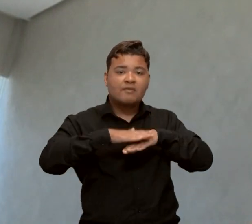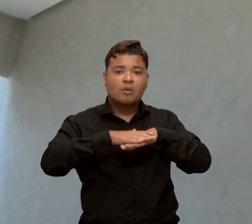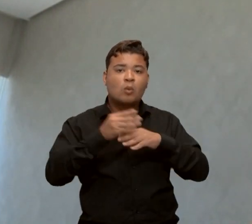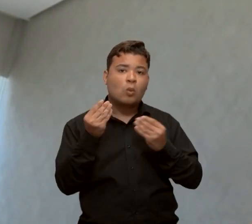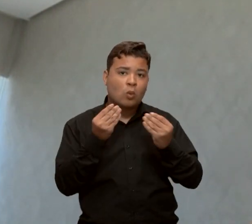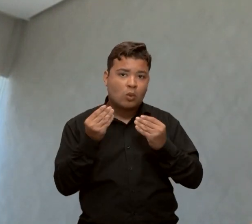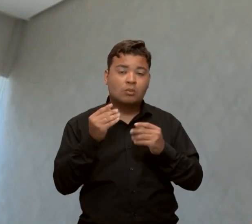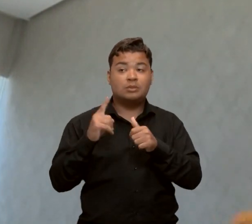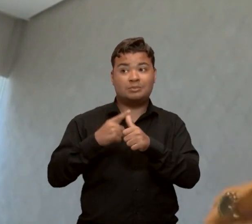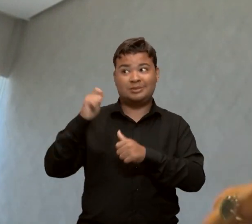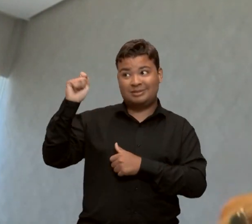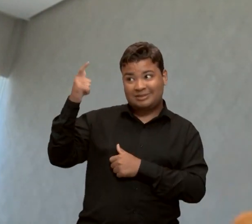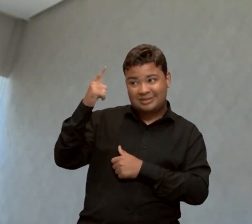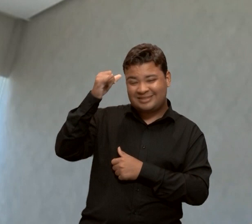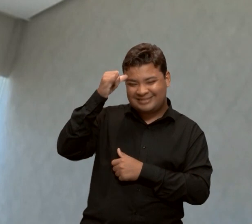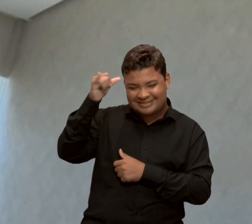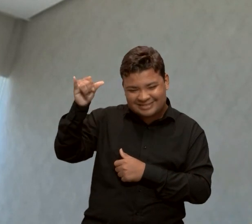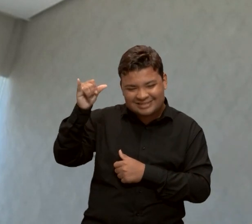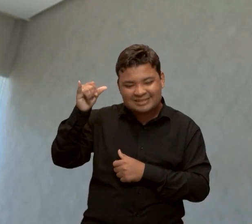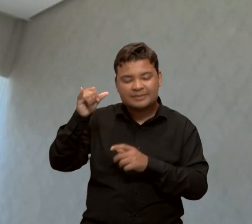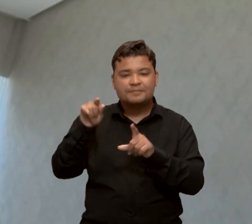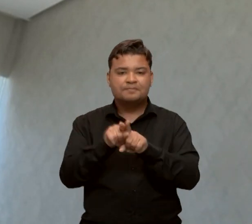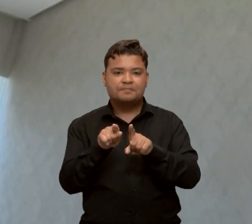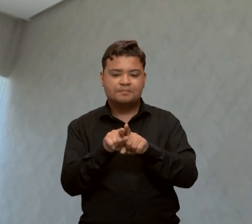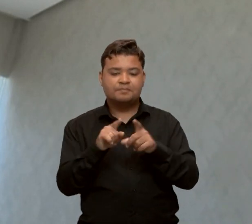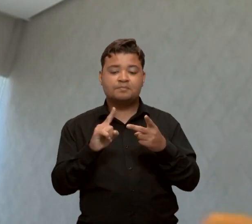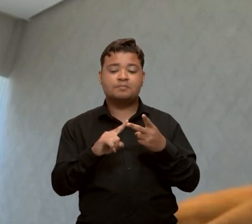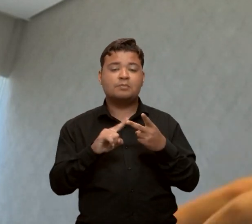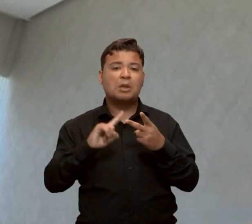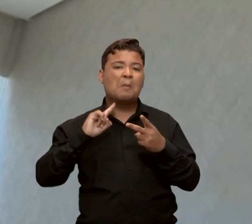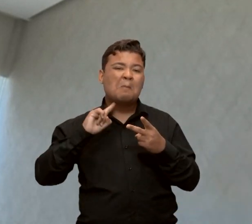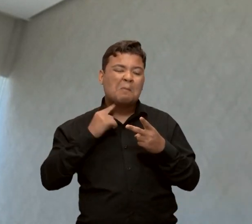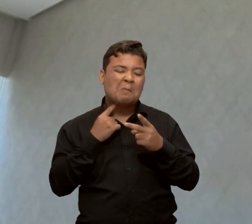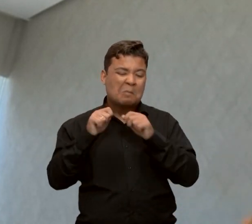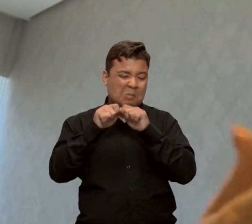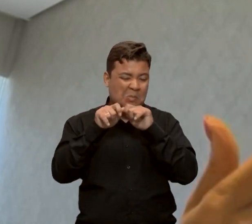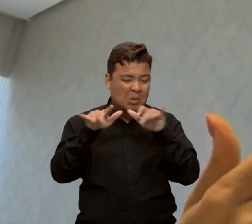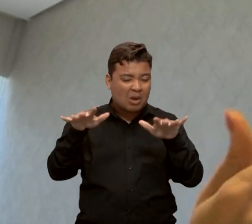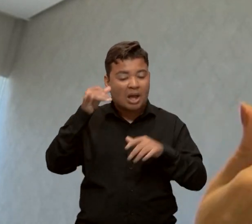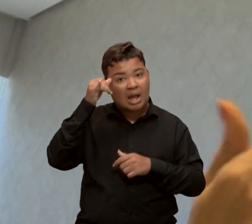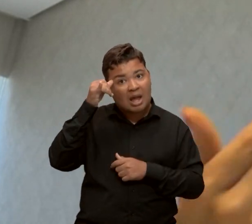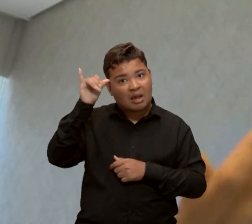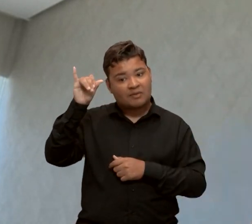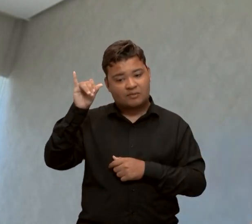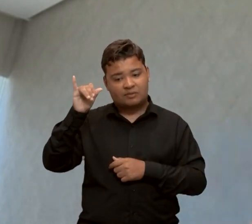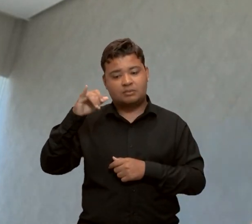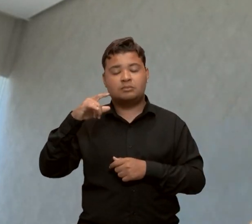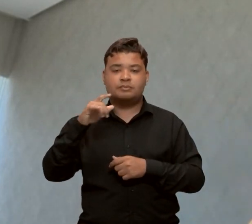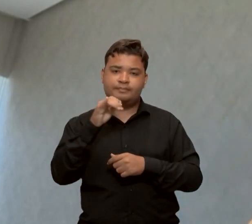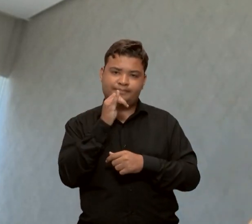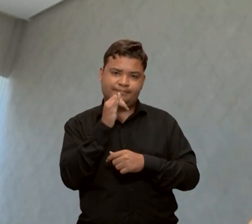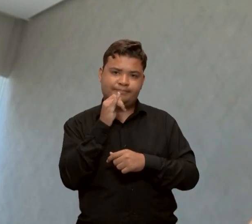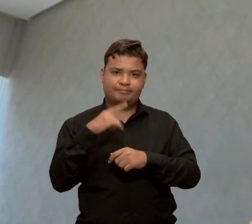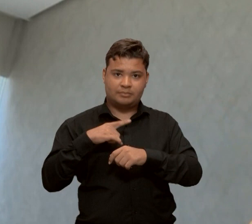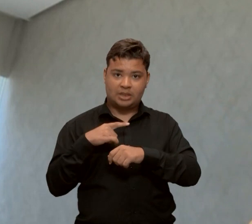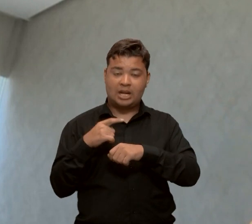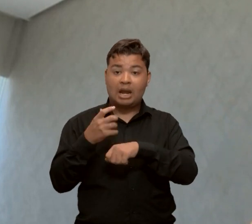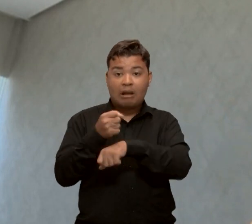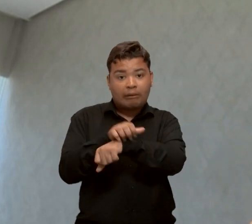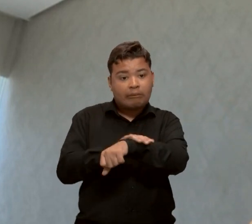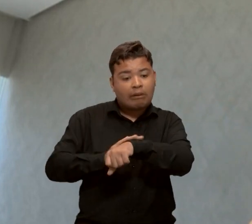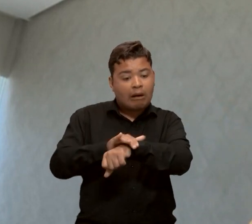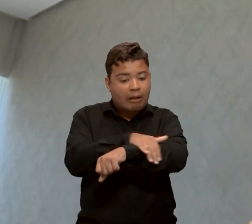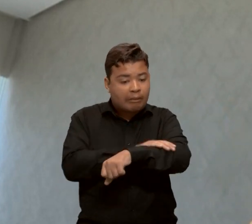solar é super importante, evitar poluição. Hoje em dia existem alguns cremes específicos para tirar resíduos de poluição.